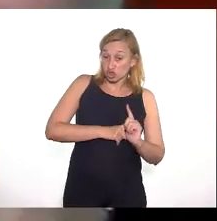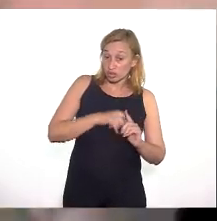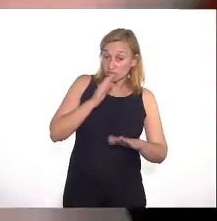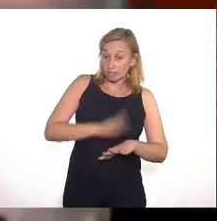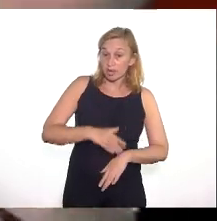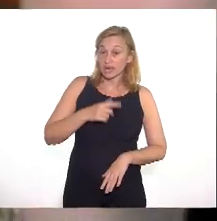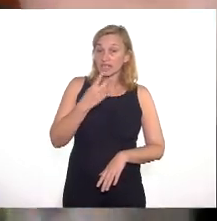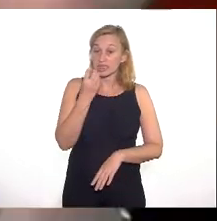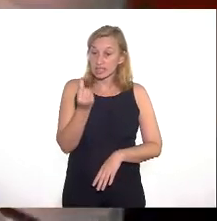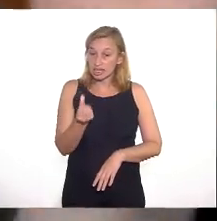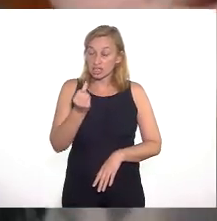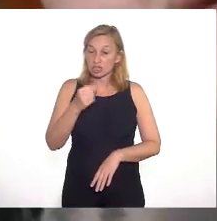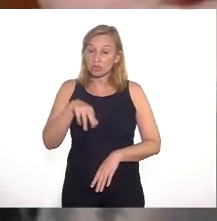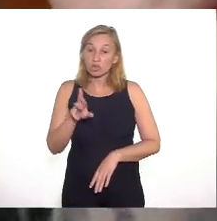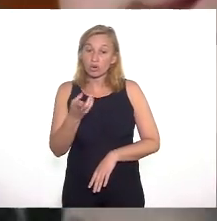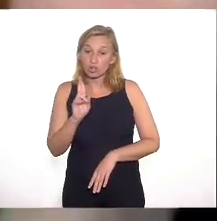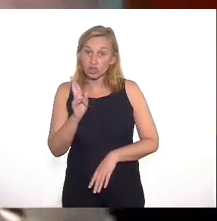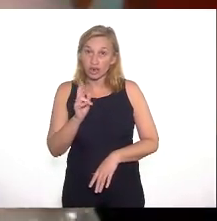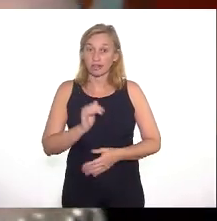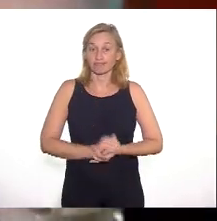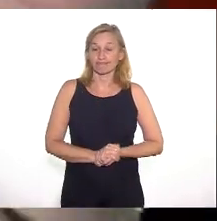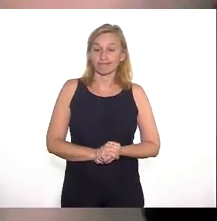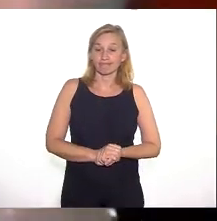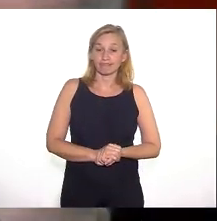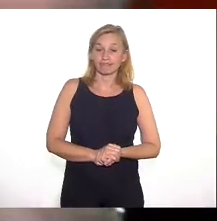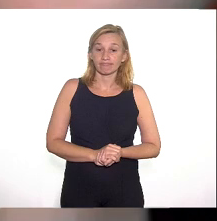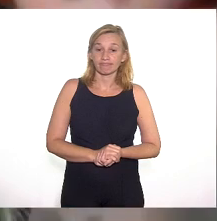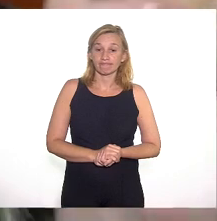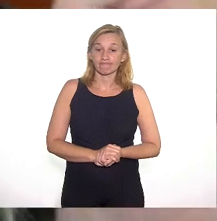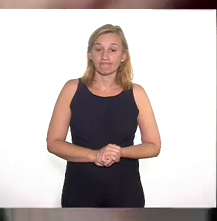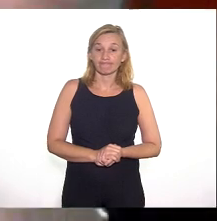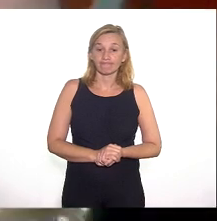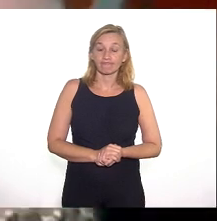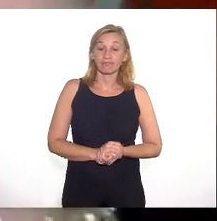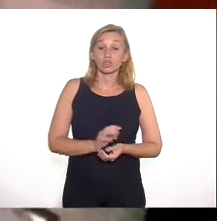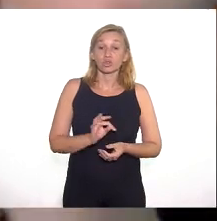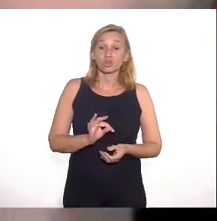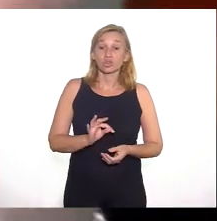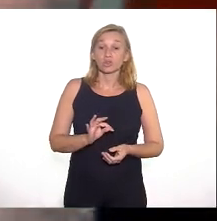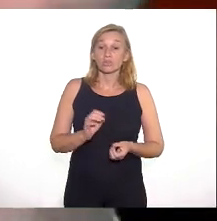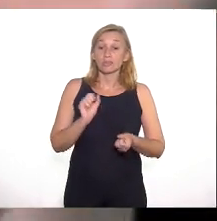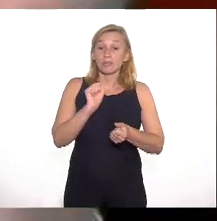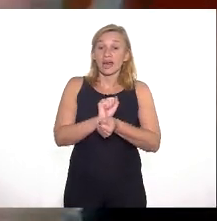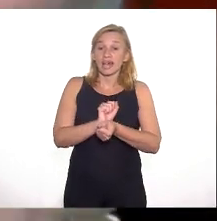de R$6 bilhões, sendo que não funciona desde